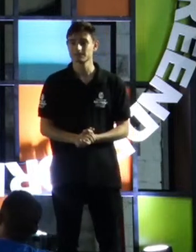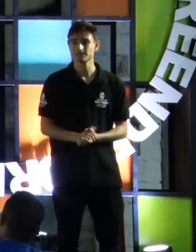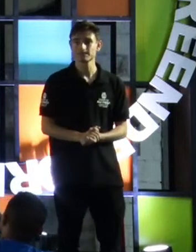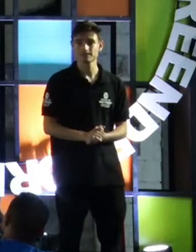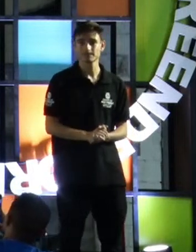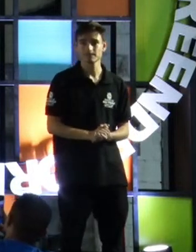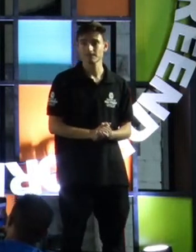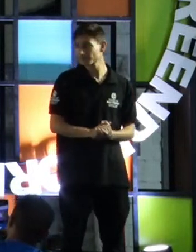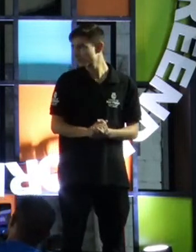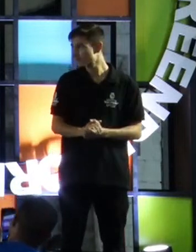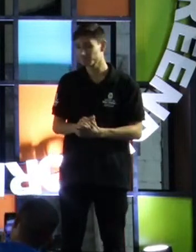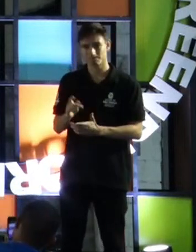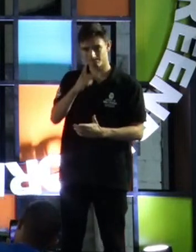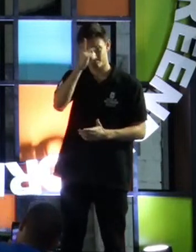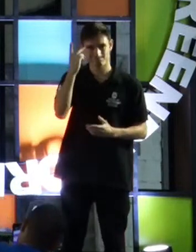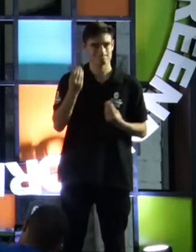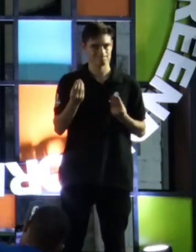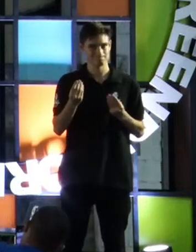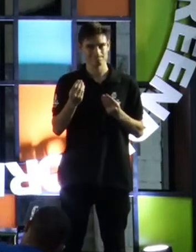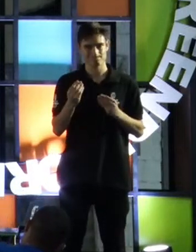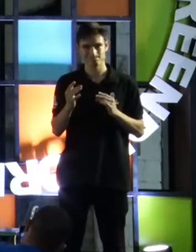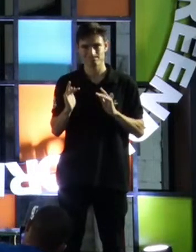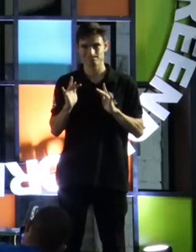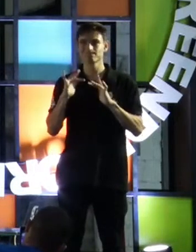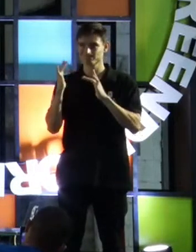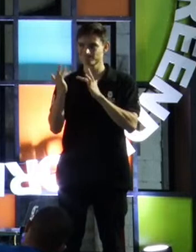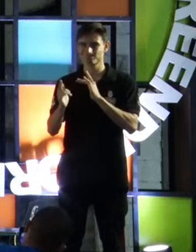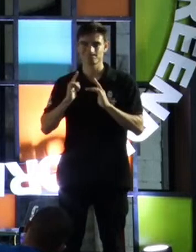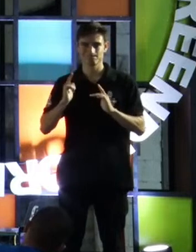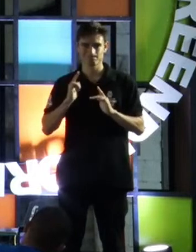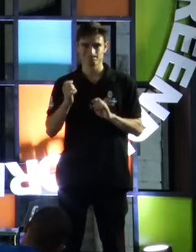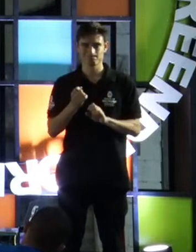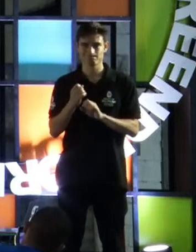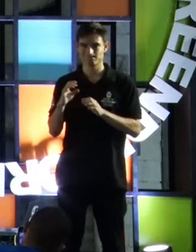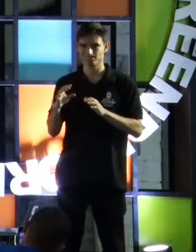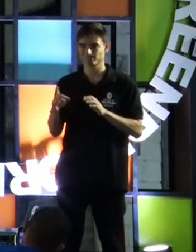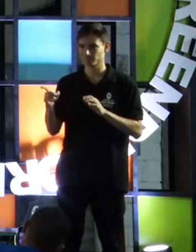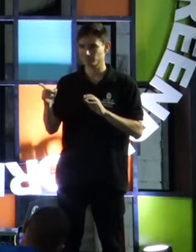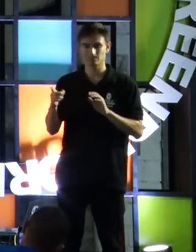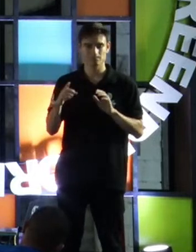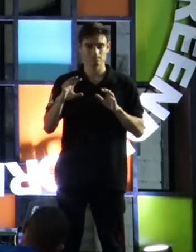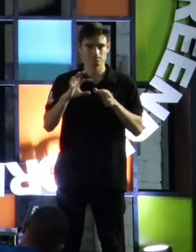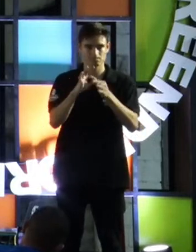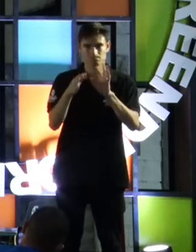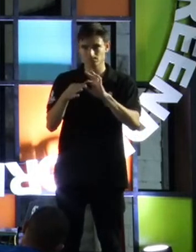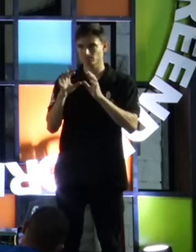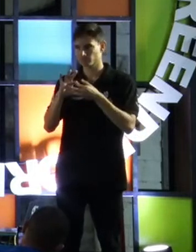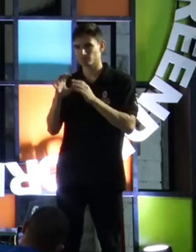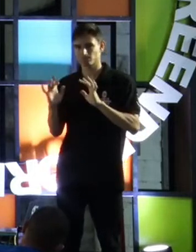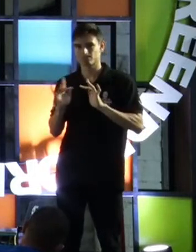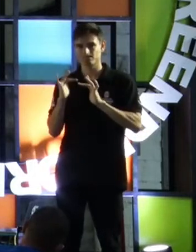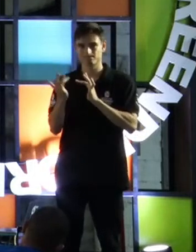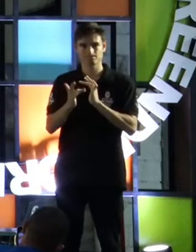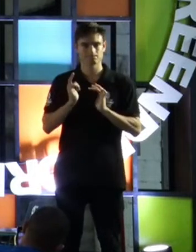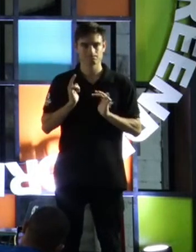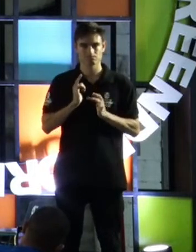Rapaz, tem muita gente conectada. Quase todo mundo está conectado hoje. E daqui a pouco, todas